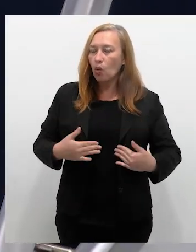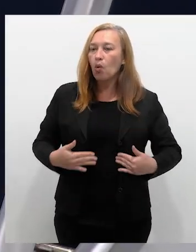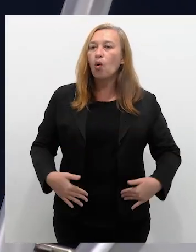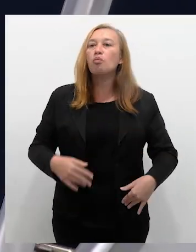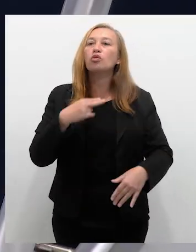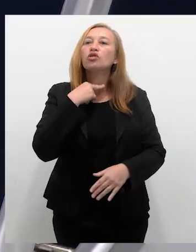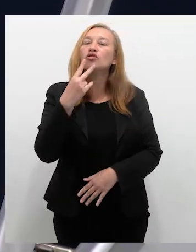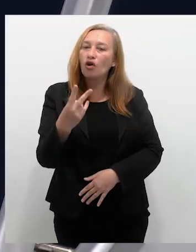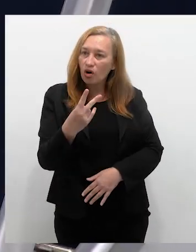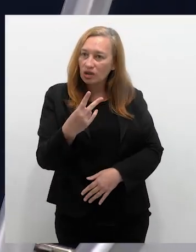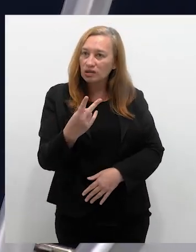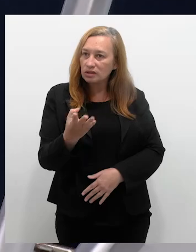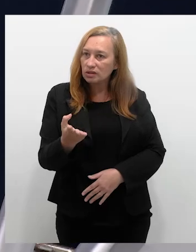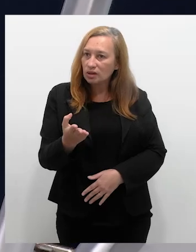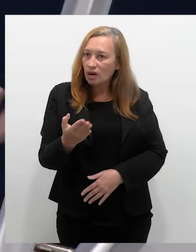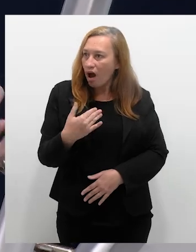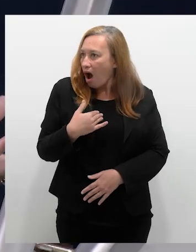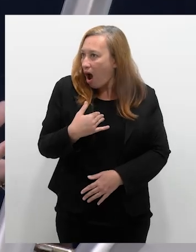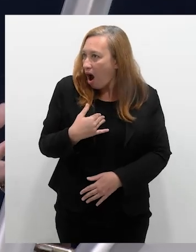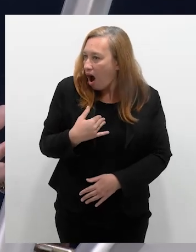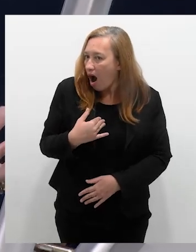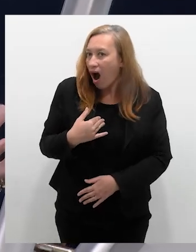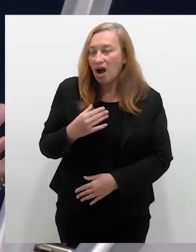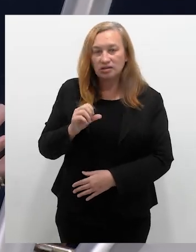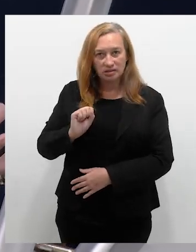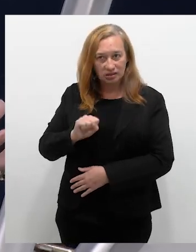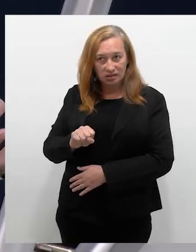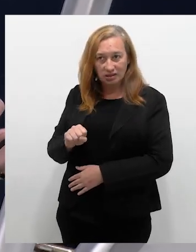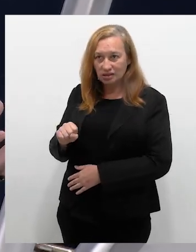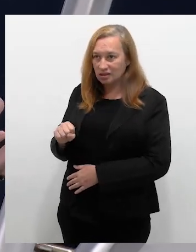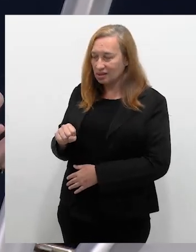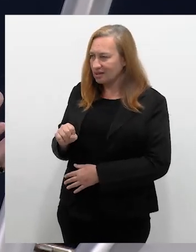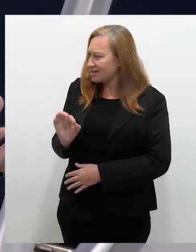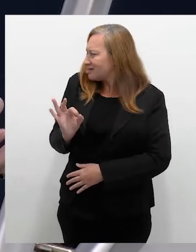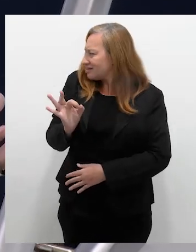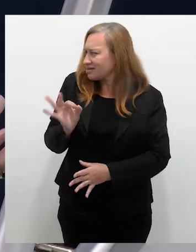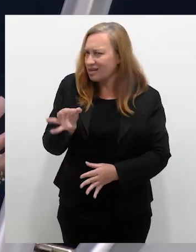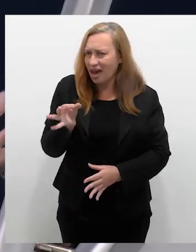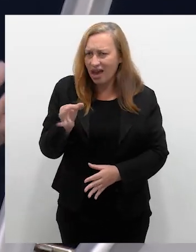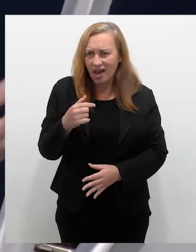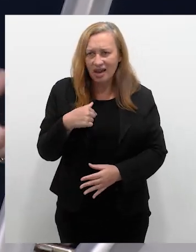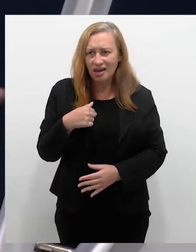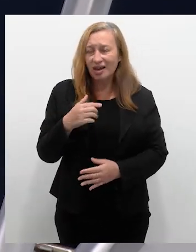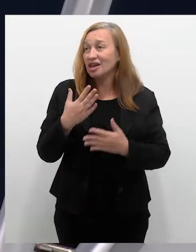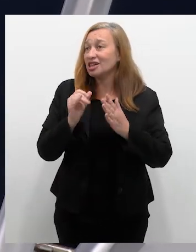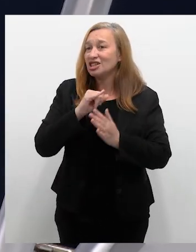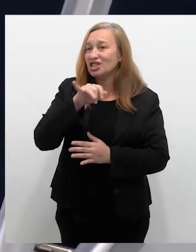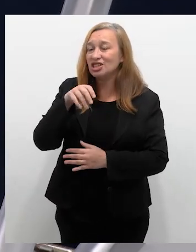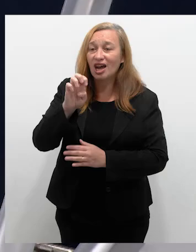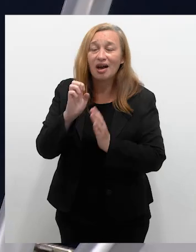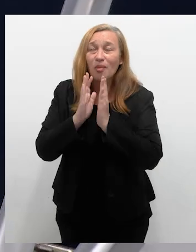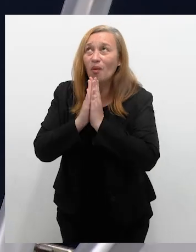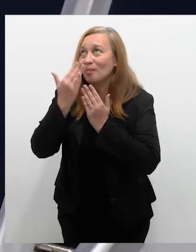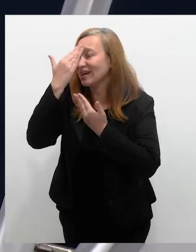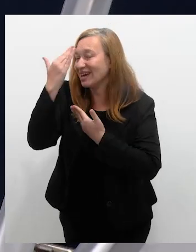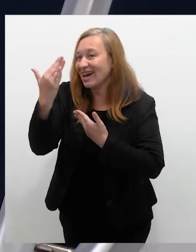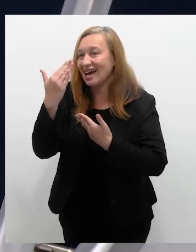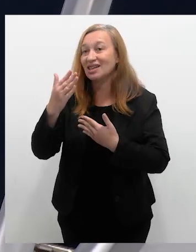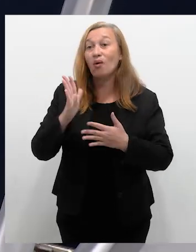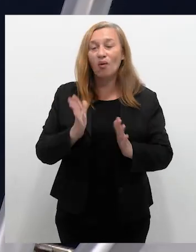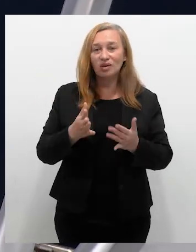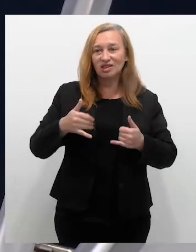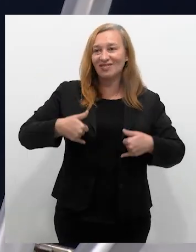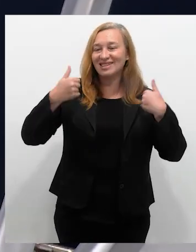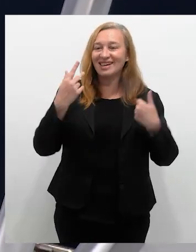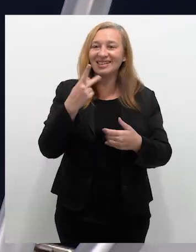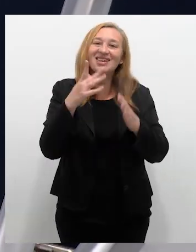voz e tal, para ela, né? Eu falei, uma honra Super estar útil. com os atores, óbvio, né? Jaime, obrigada, Jaime. Hoje, inclusive, foi o aniversário